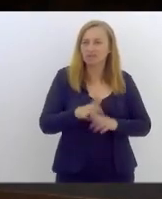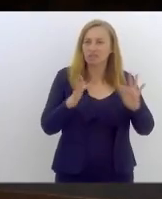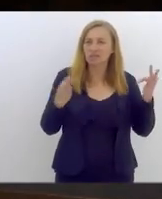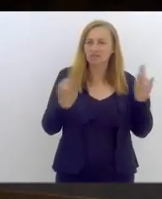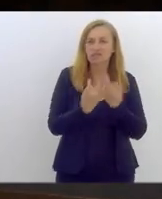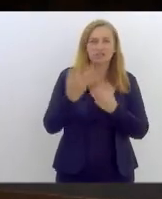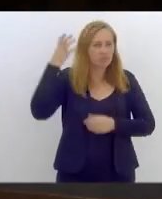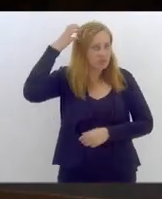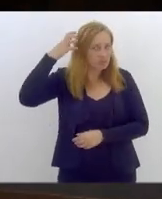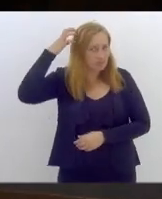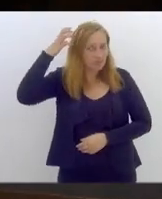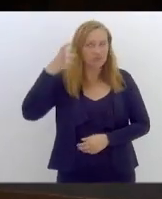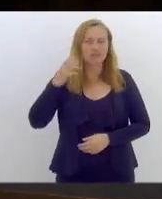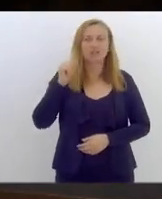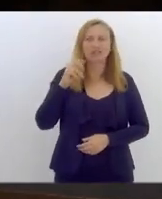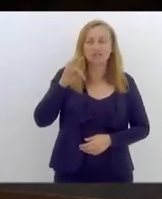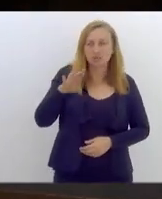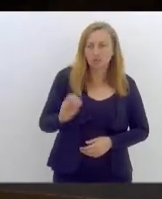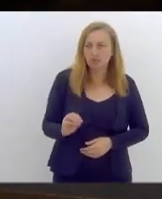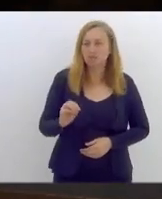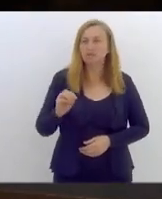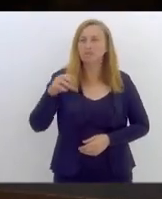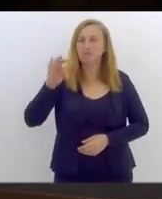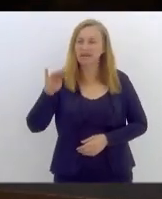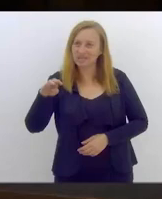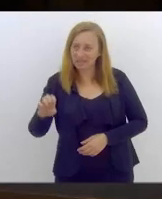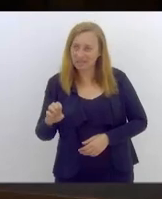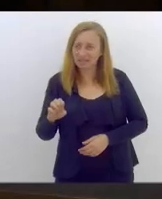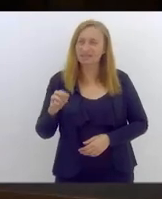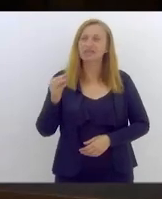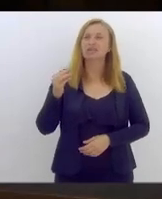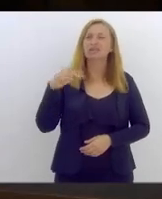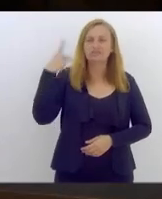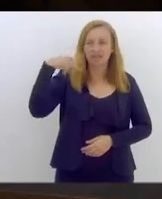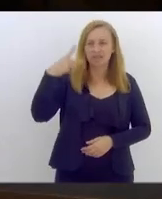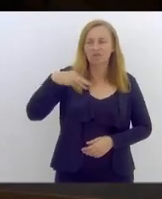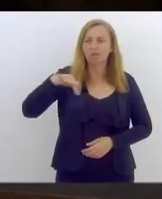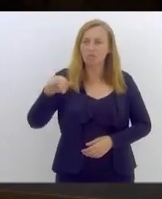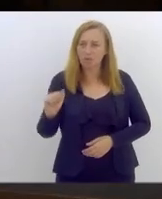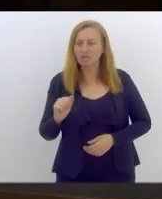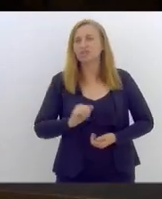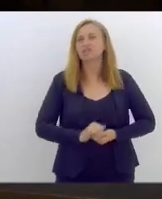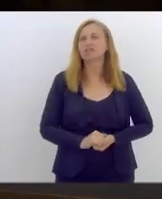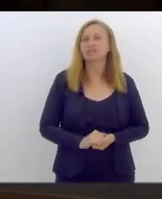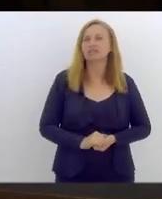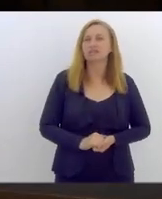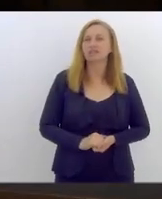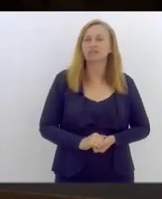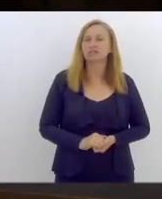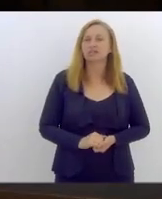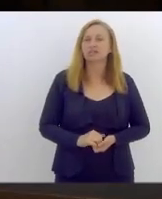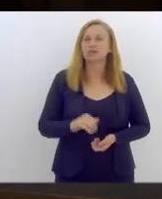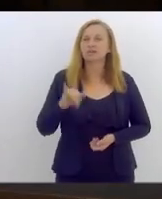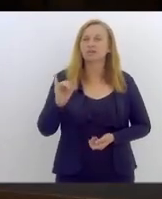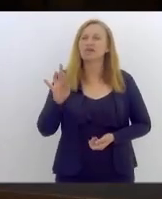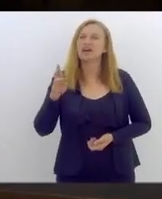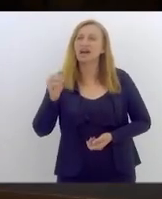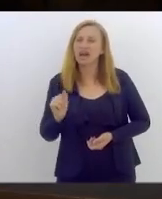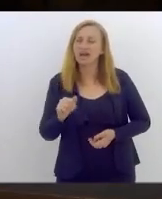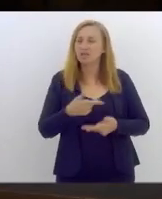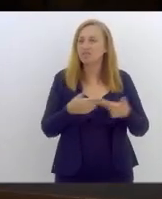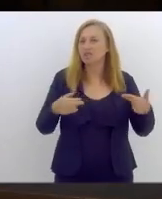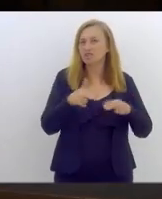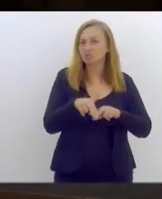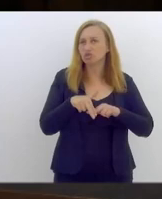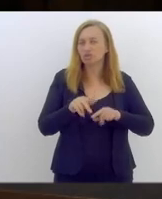de Marielle, seu Antônio, dona Marinete, vereadora Mônica Benício, não é? Luiara, não é? Por várias